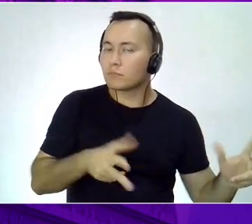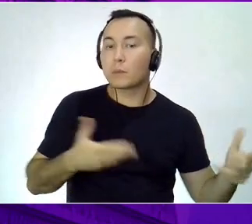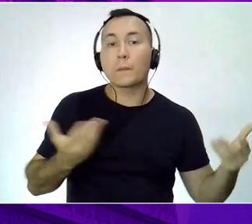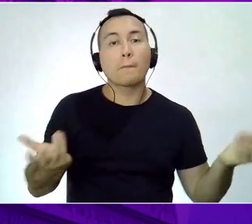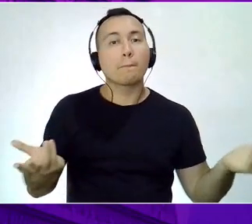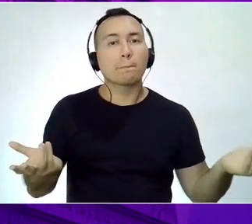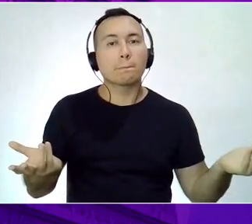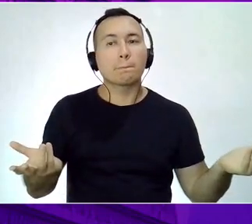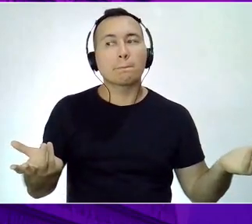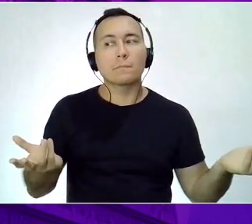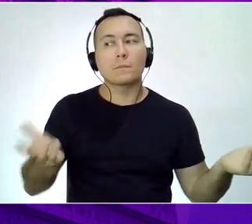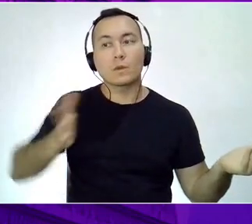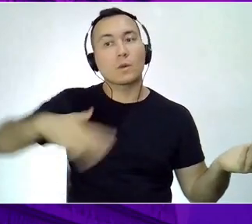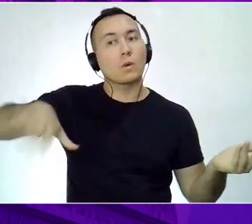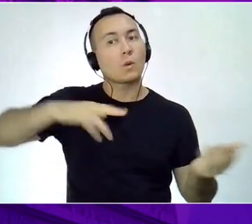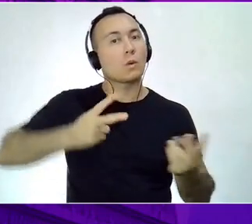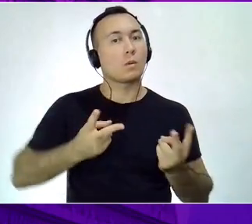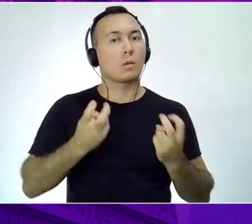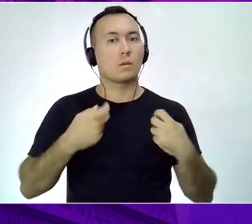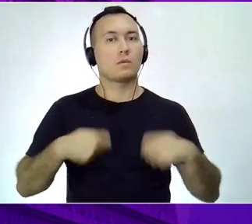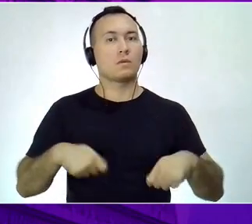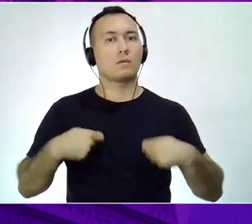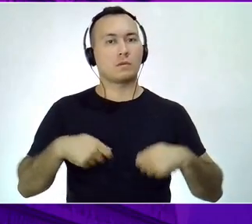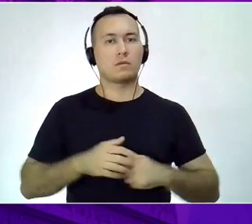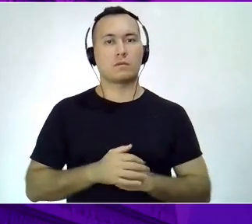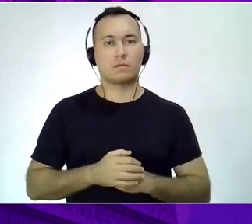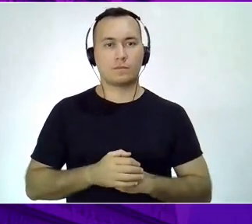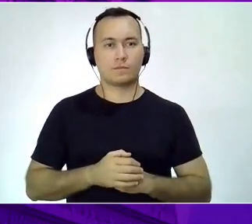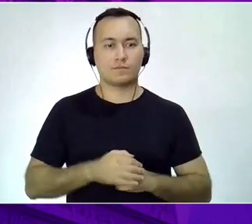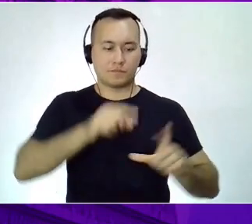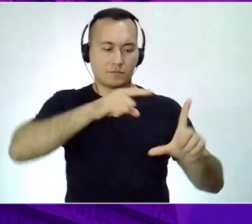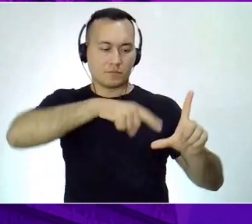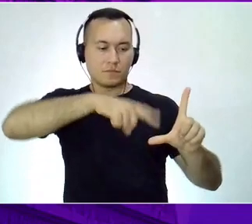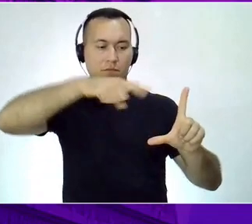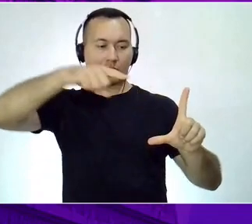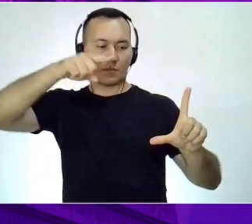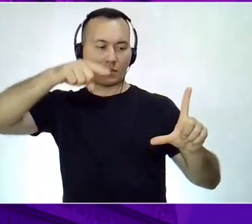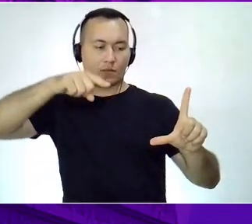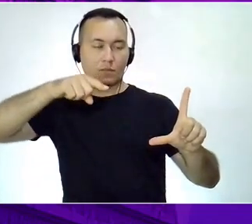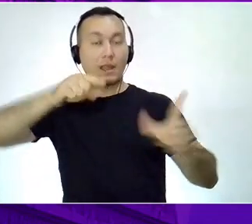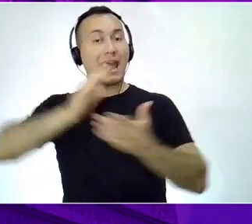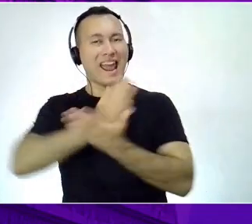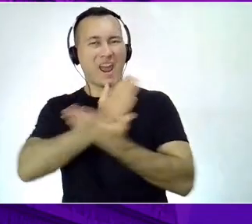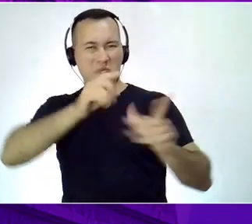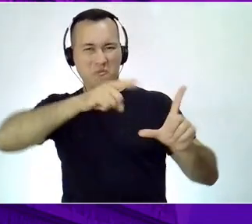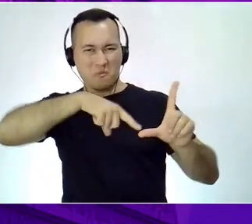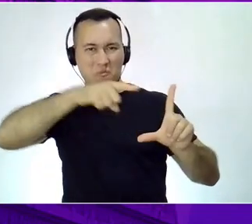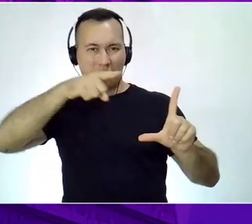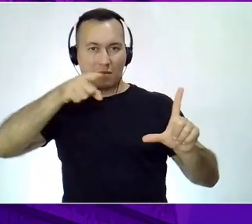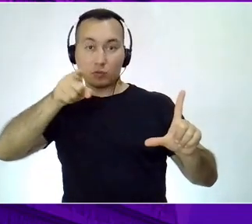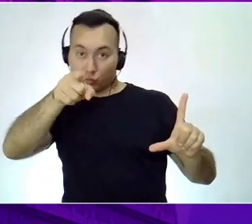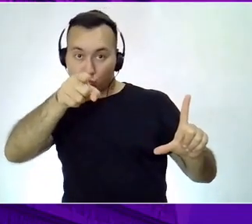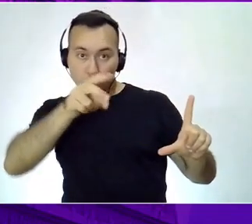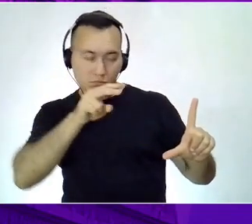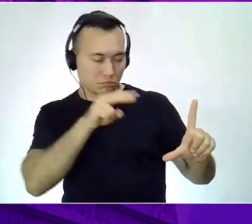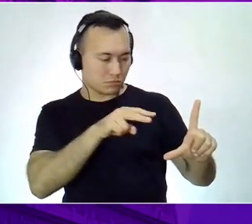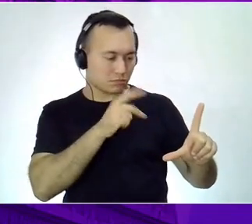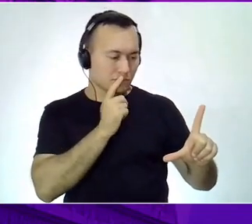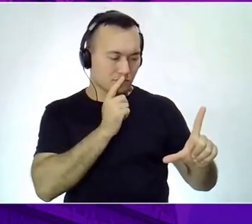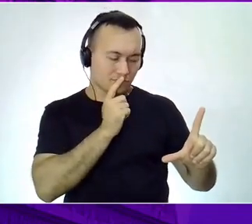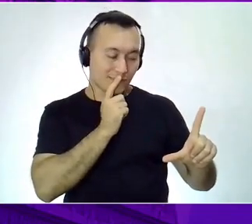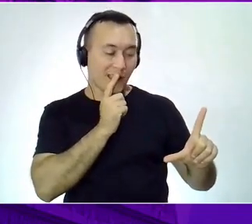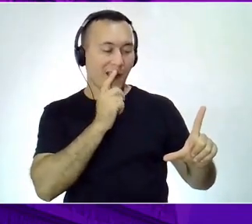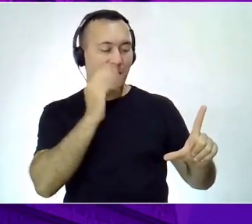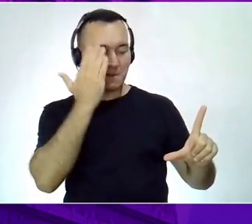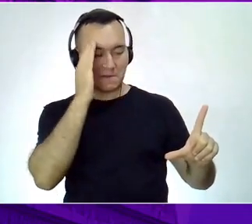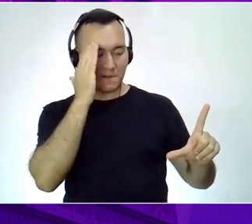Percebem que tem uma diferença? Tem gráficos que a gente consegue ver com muita precisão a comparação entre as coisas, e outros que talvez a gente não precisa,